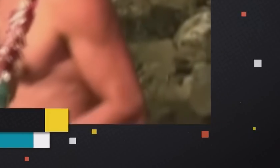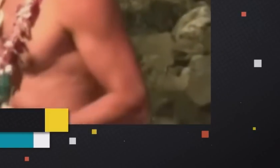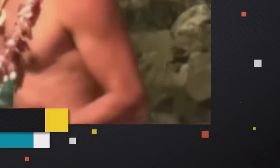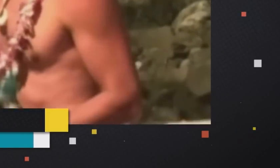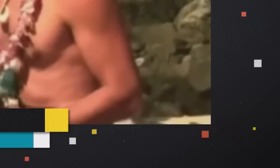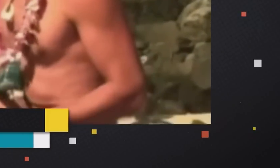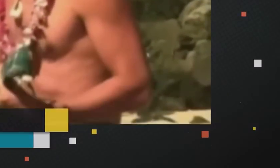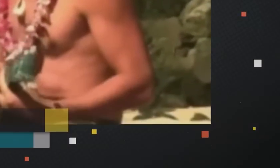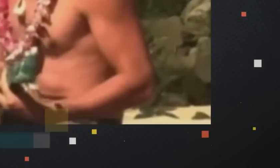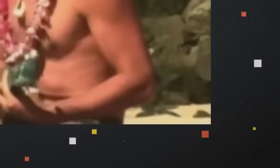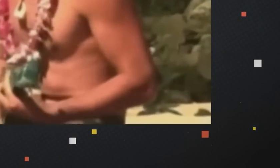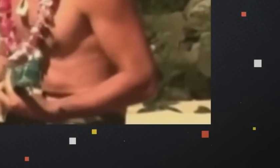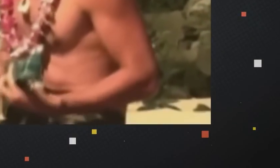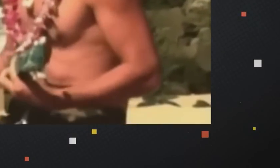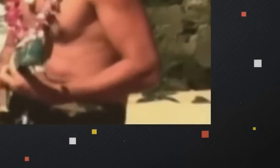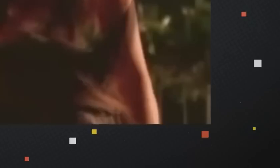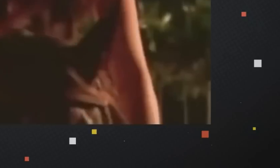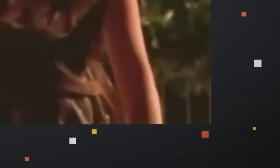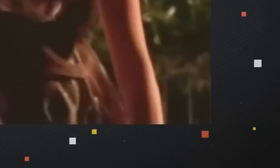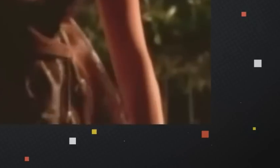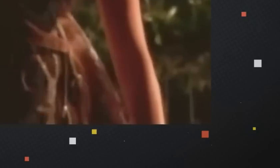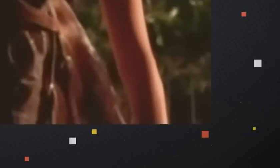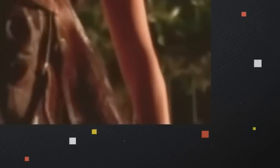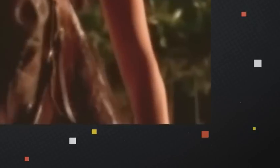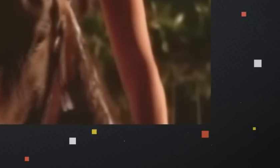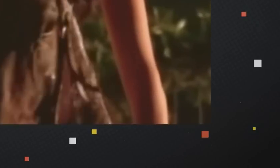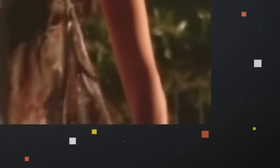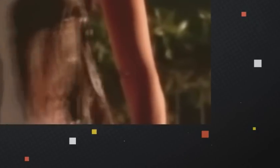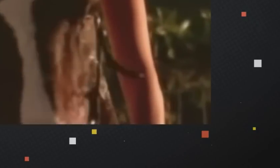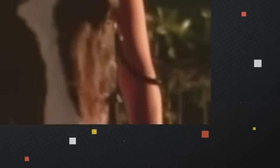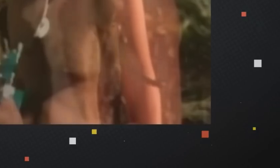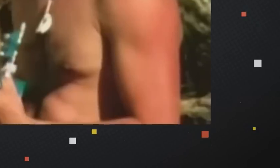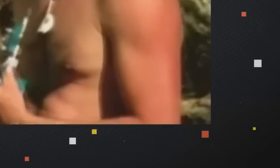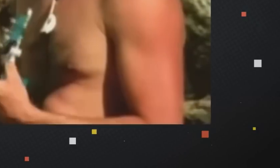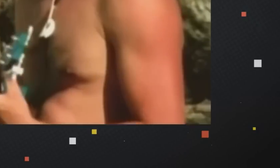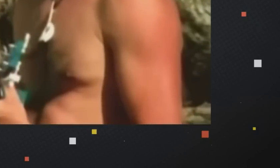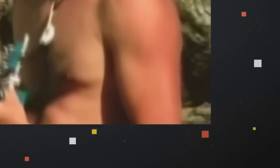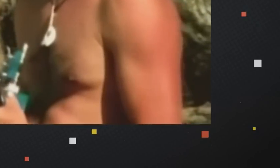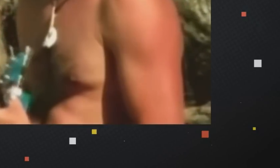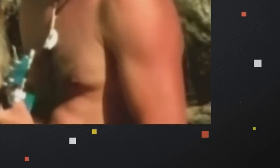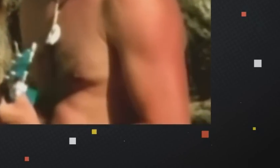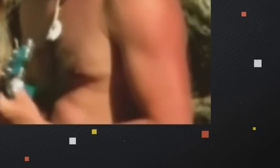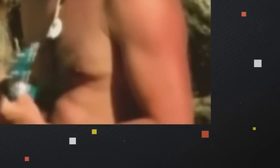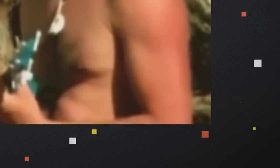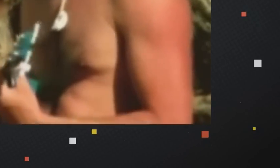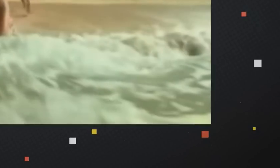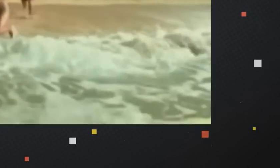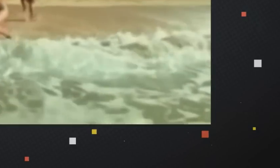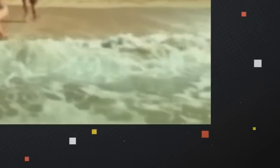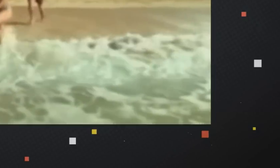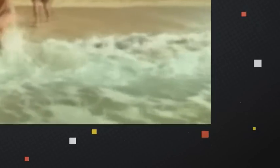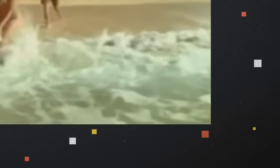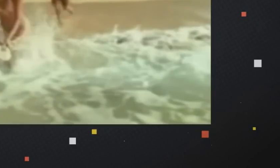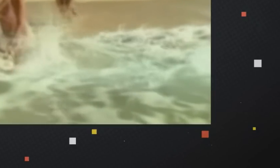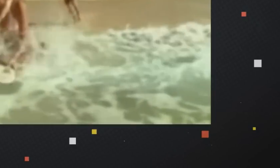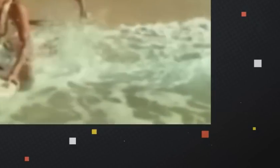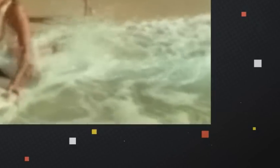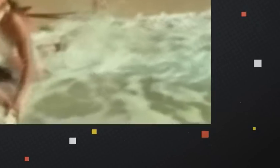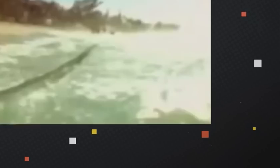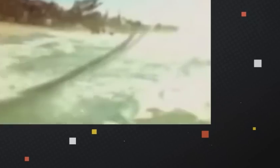I must be dreaming, I must be flying